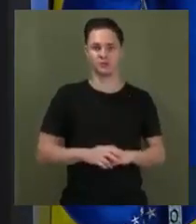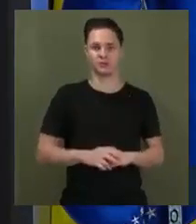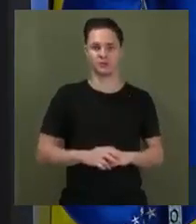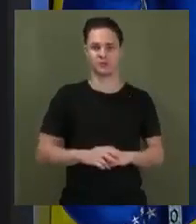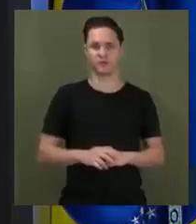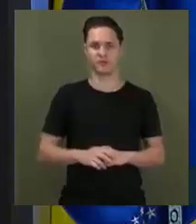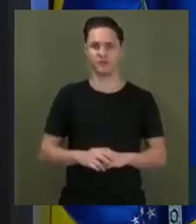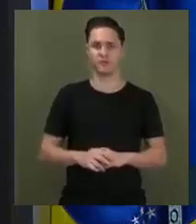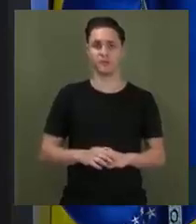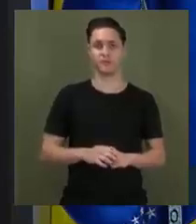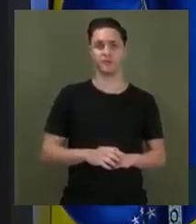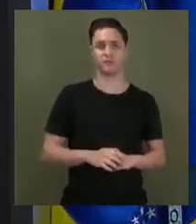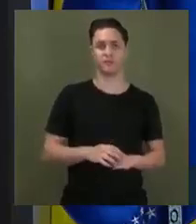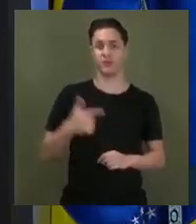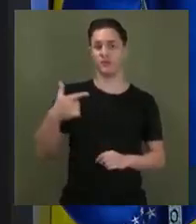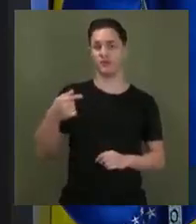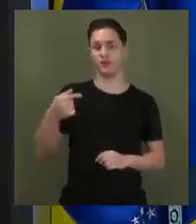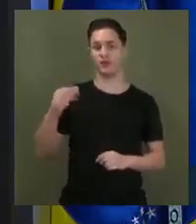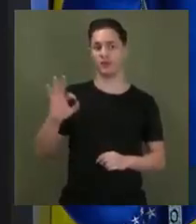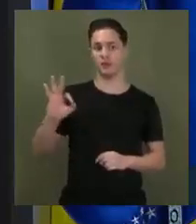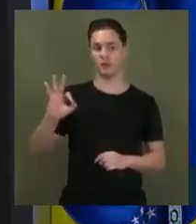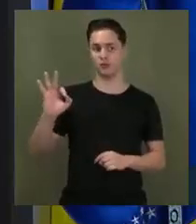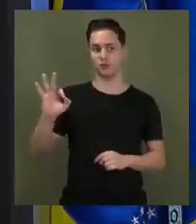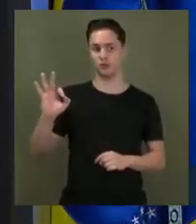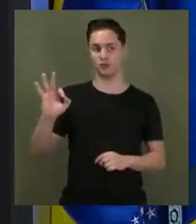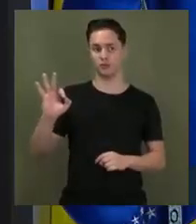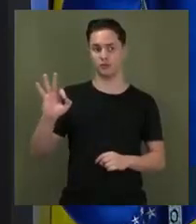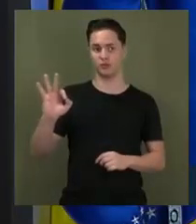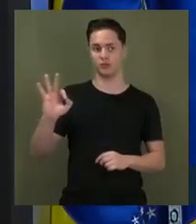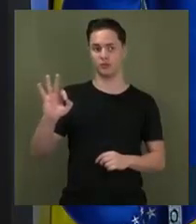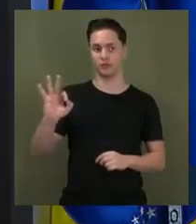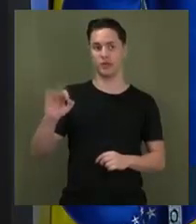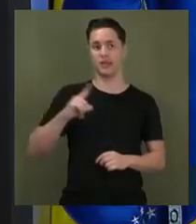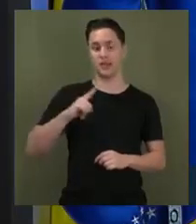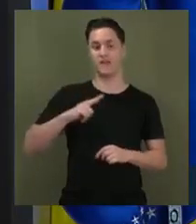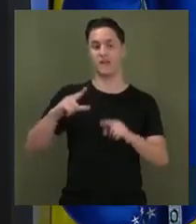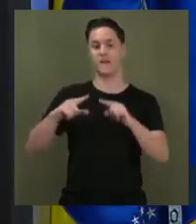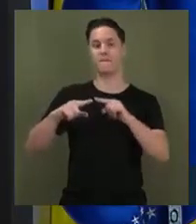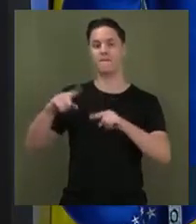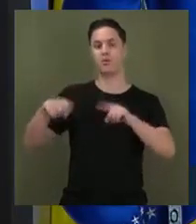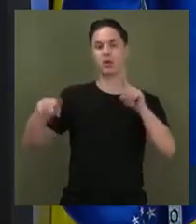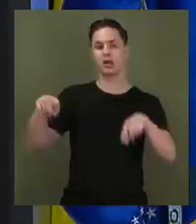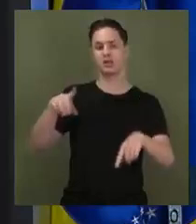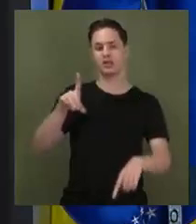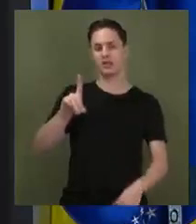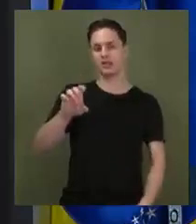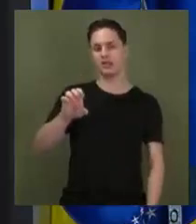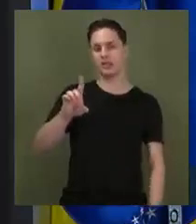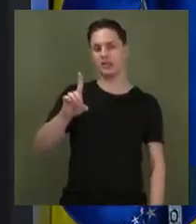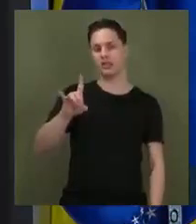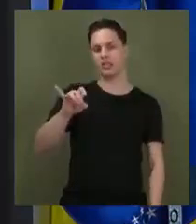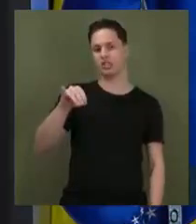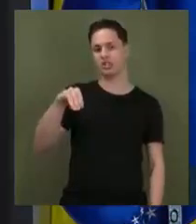27% dos pacientes meus, 27, tiveram alteração de dedímero. Esse dedímero é